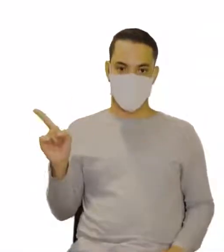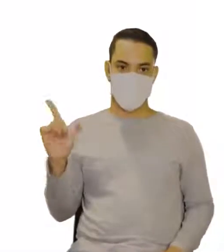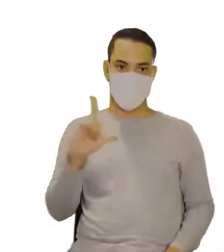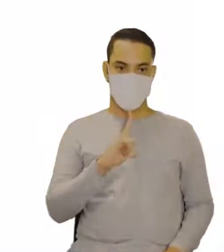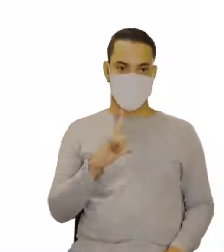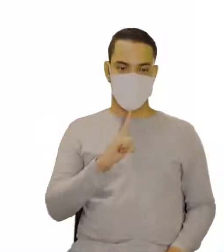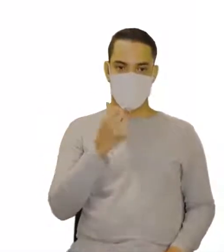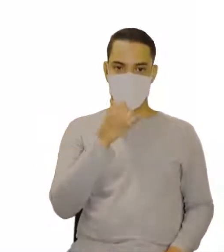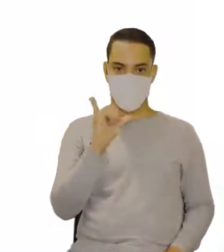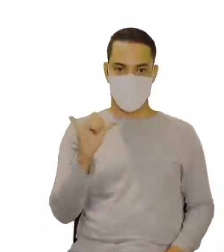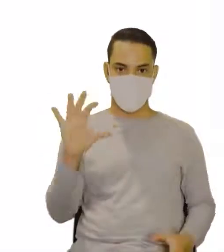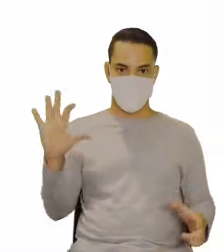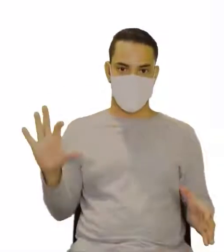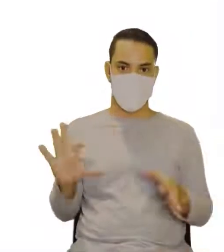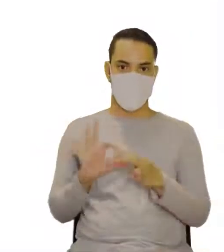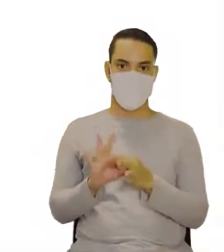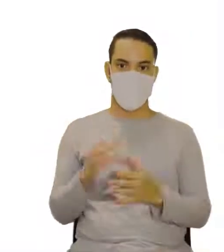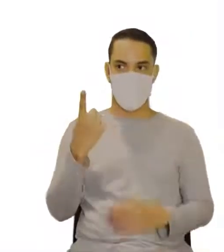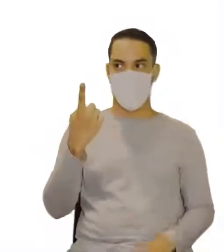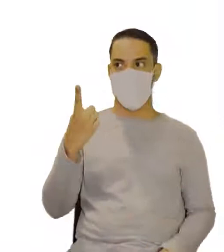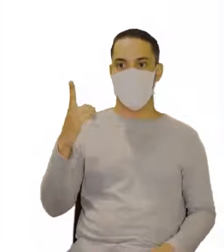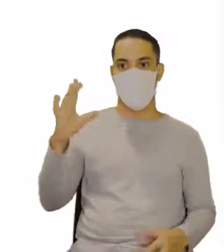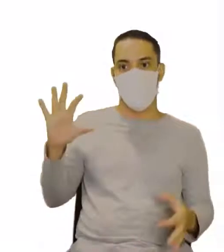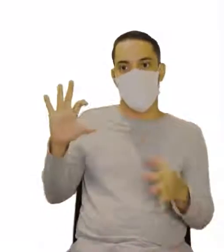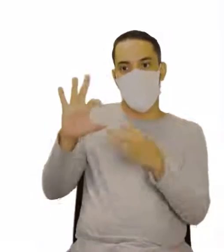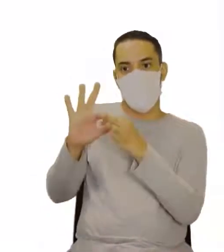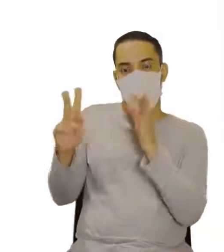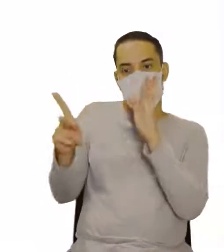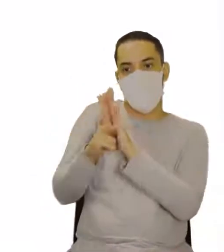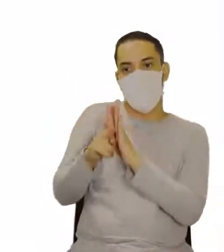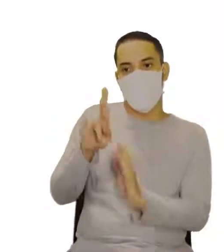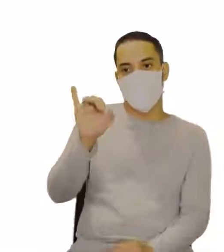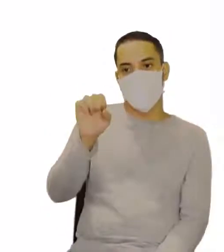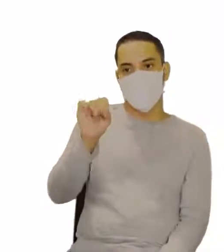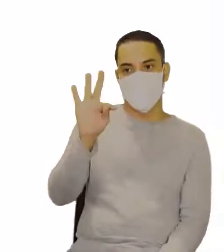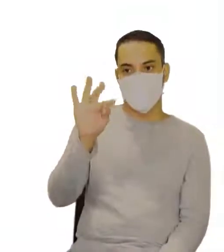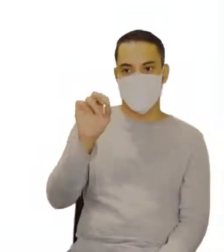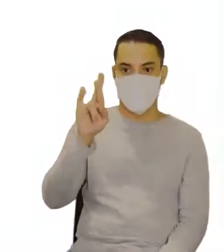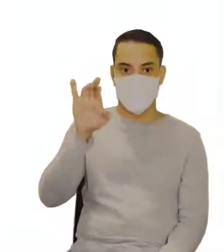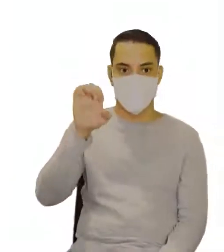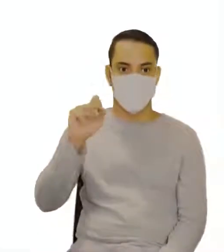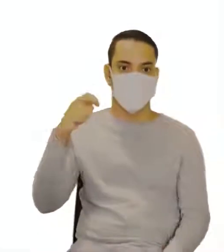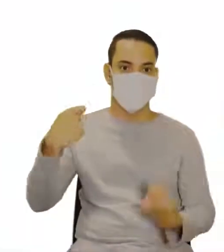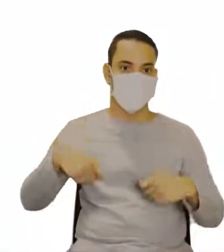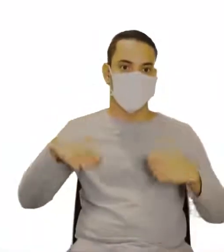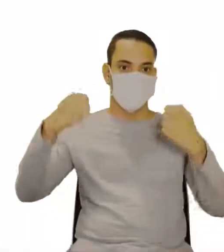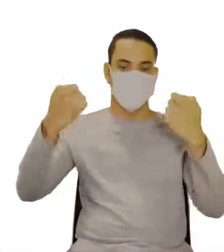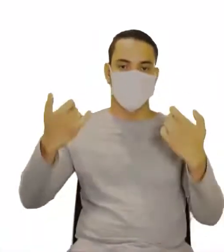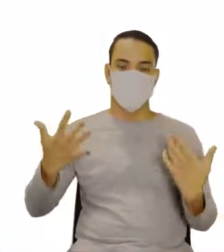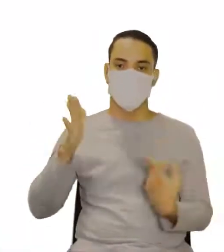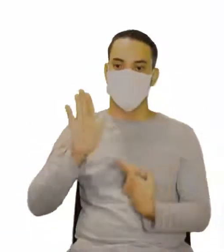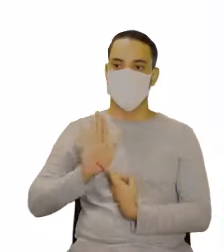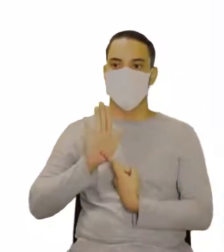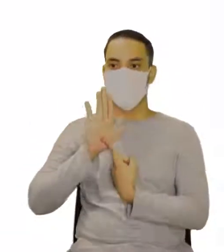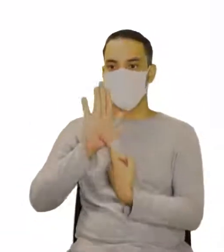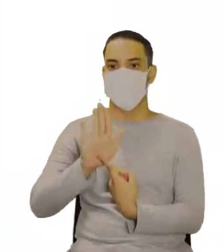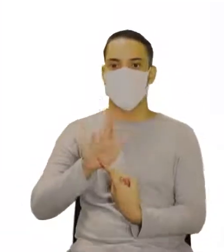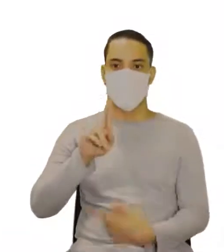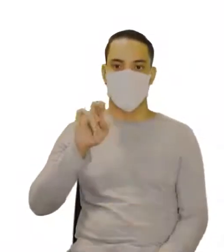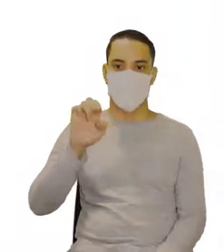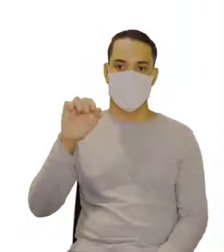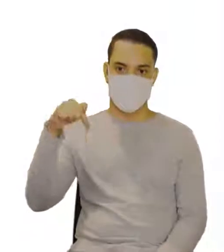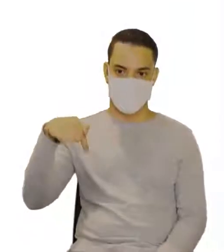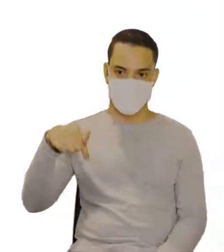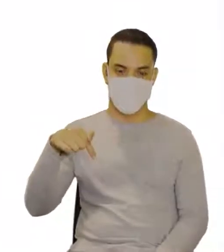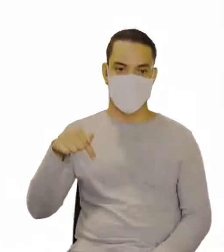estiver ligado a uma associação de resistores, determina-se a resistência equivalente, REC, e